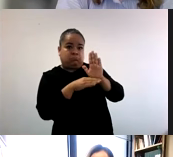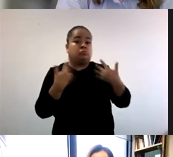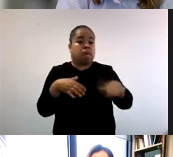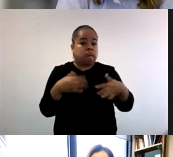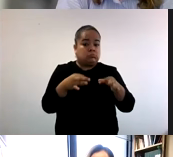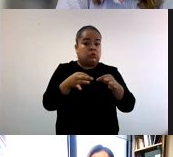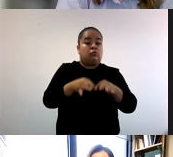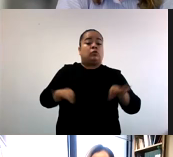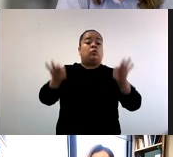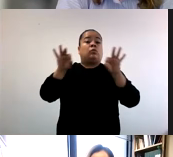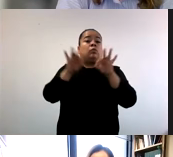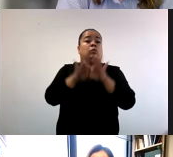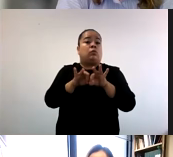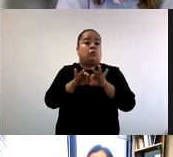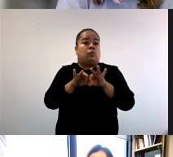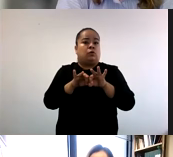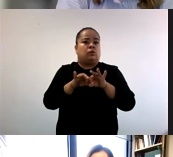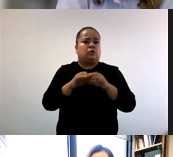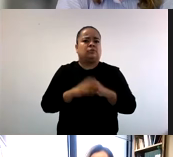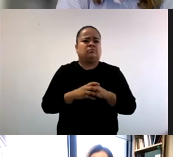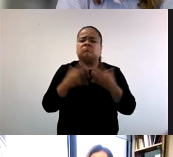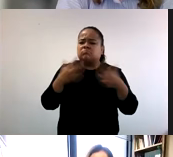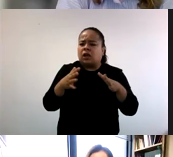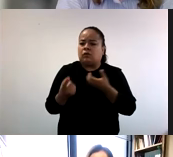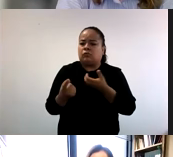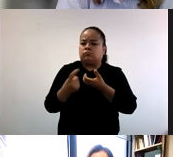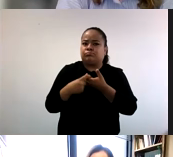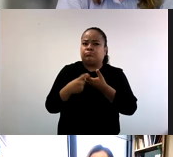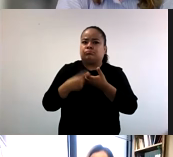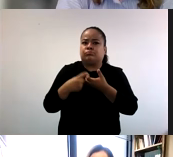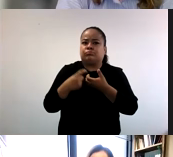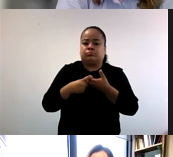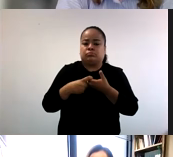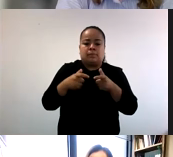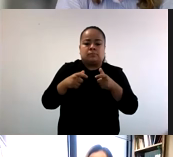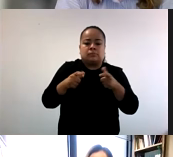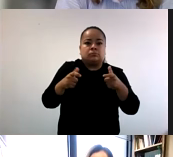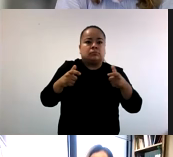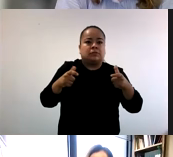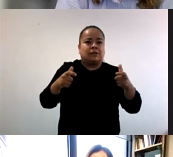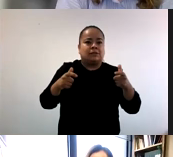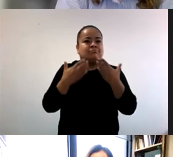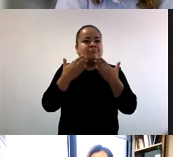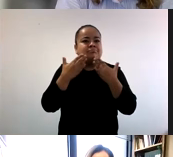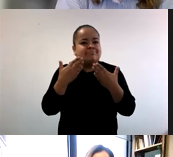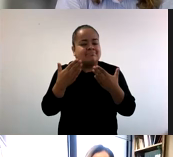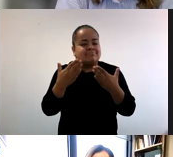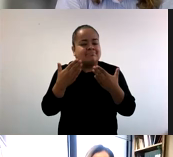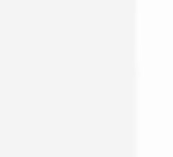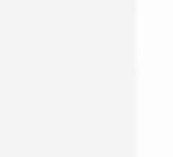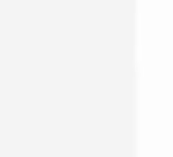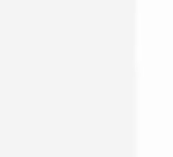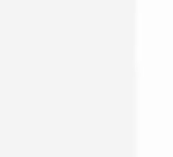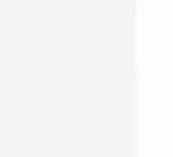E gostaria de comentar que estamos conectados ao redor de 100 pessoas nesse momento, e obrigado por isso.